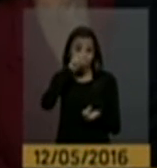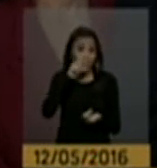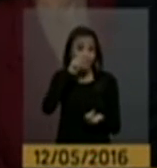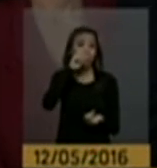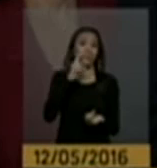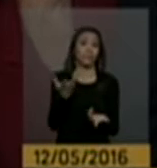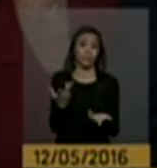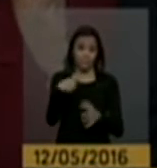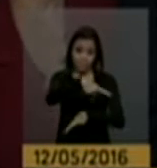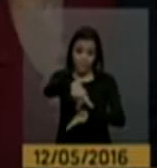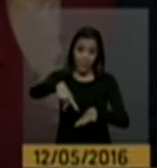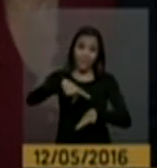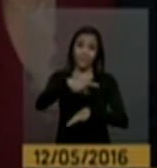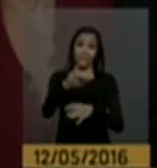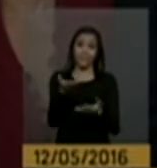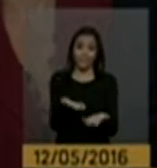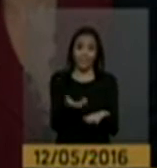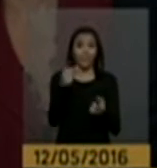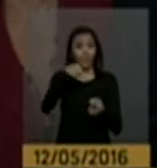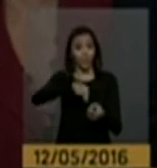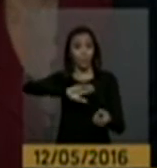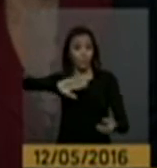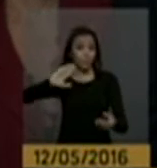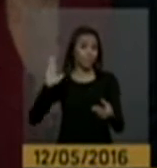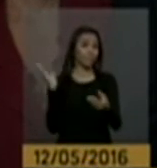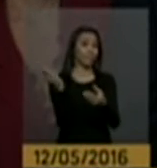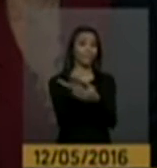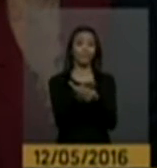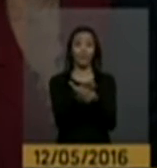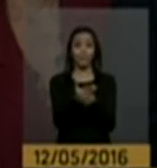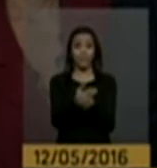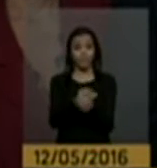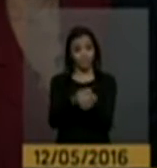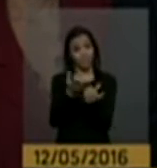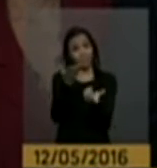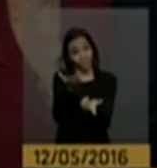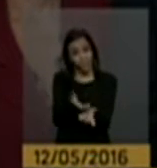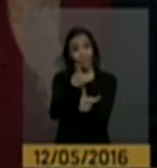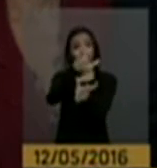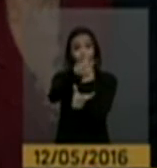país de um impeachment fraudulento, um verdadeiro golpe.